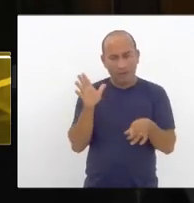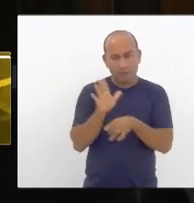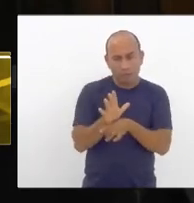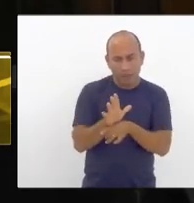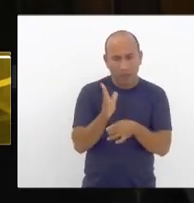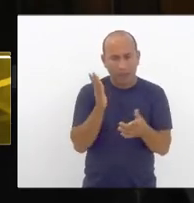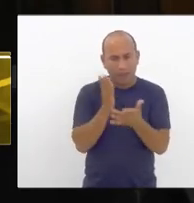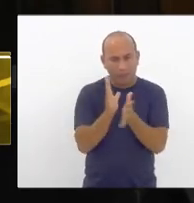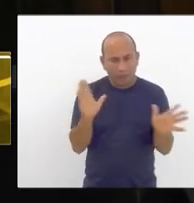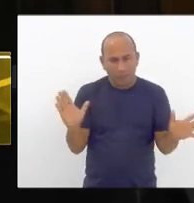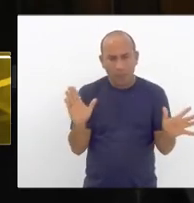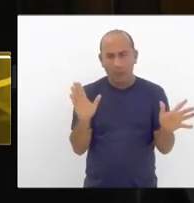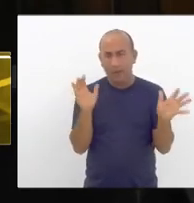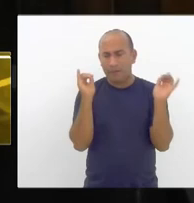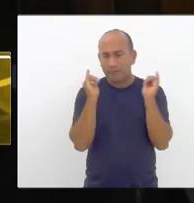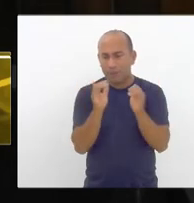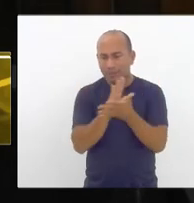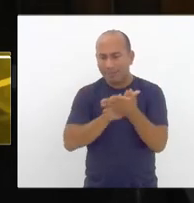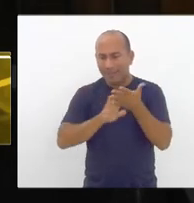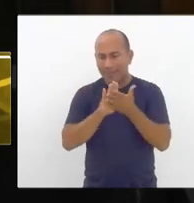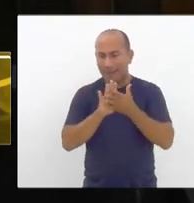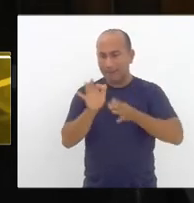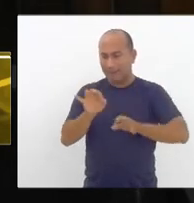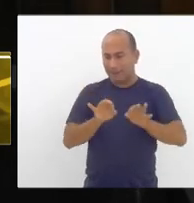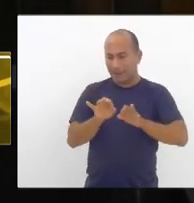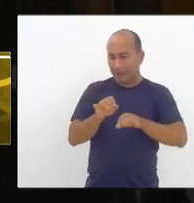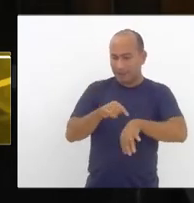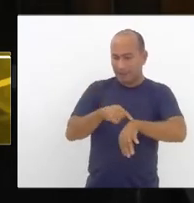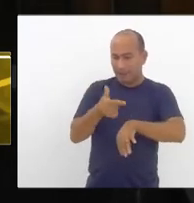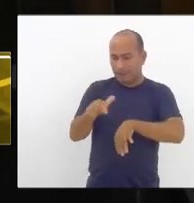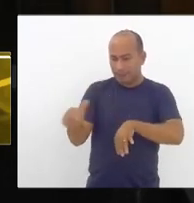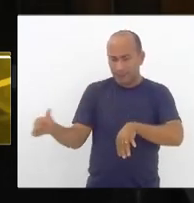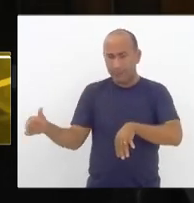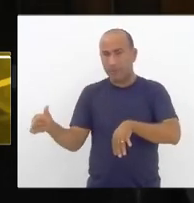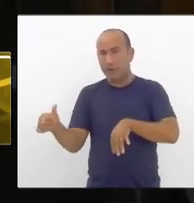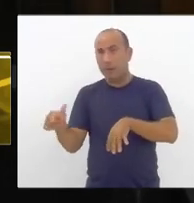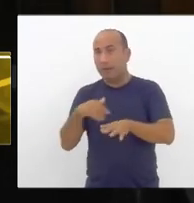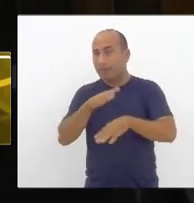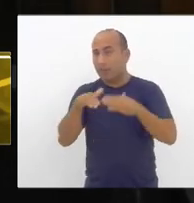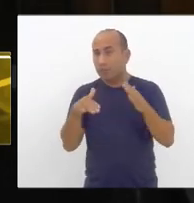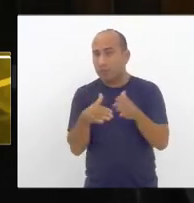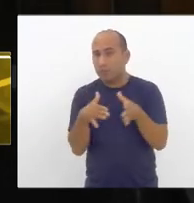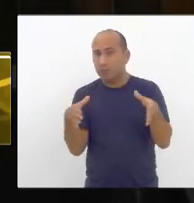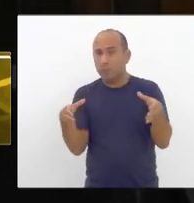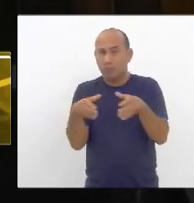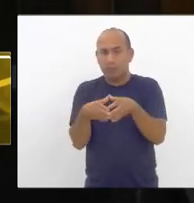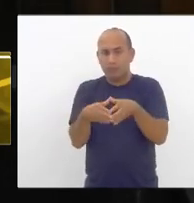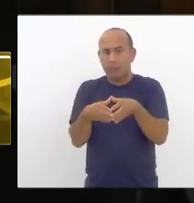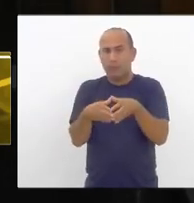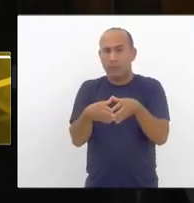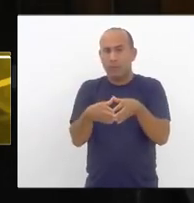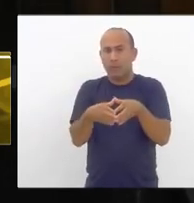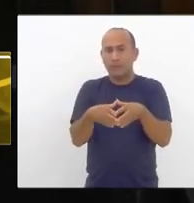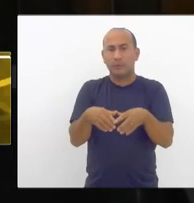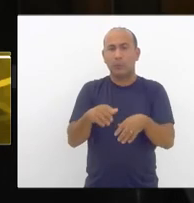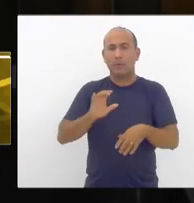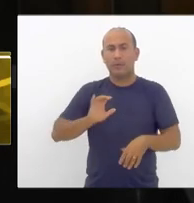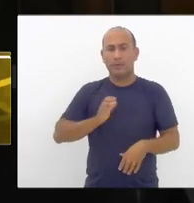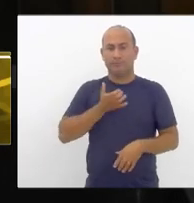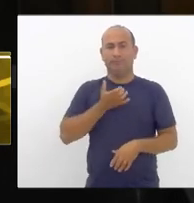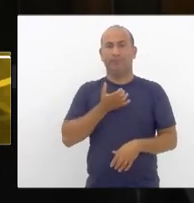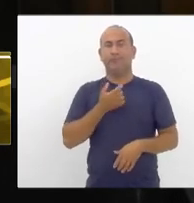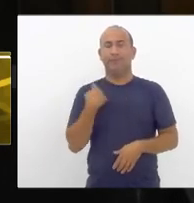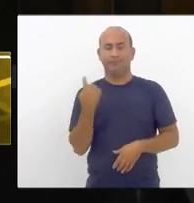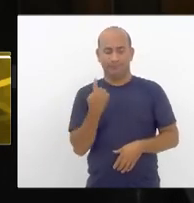sem aviso prévio sem tempo de você se preparar e preparar suas instituições para todos os sindicatos Isso foi um tsunami e por nosso não foi